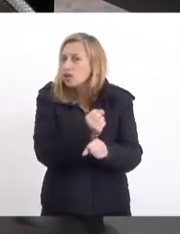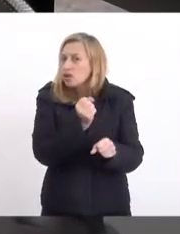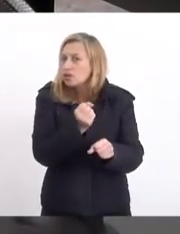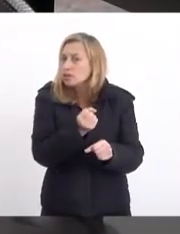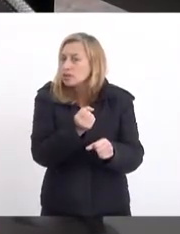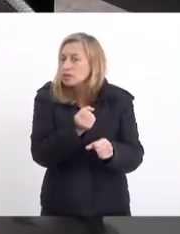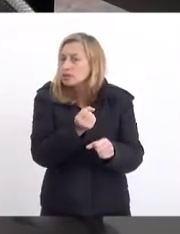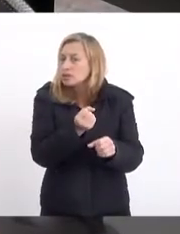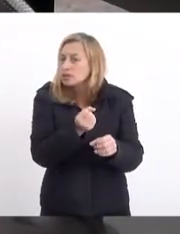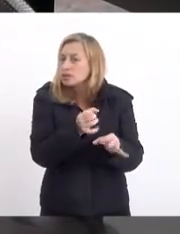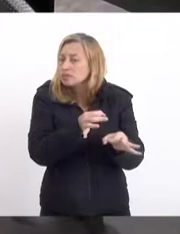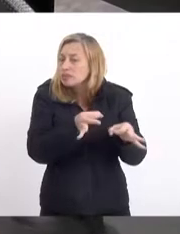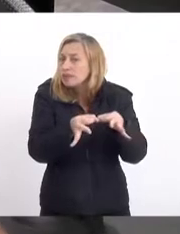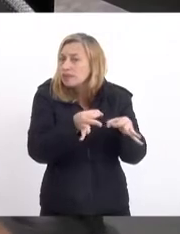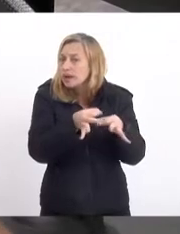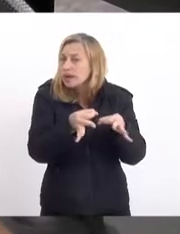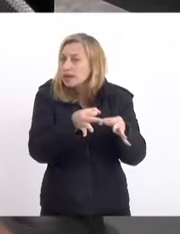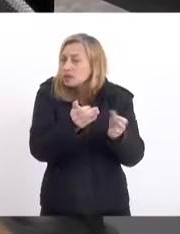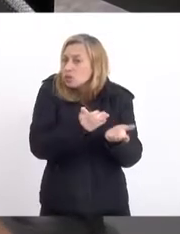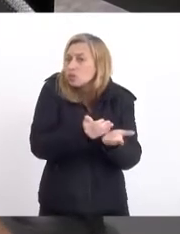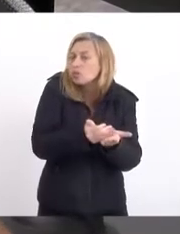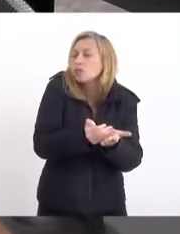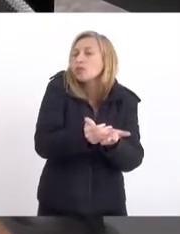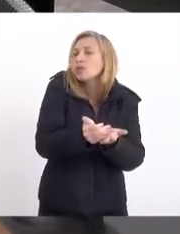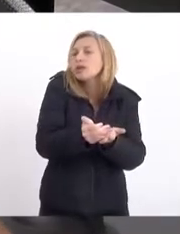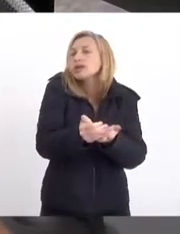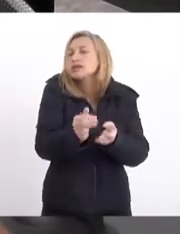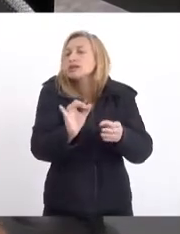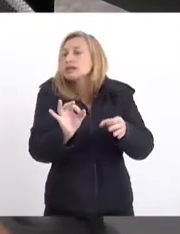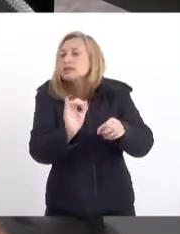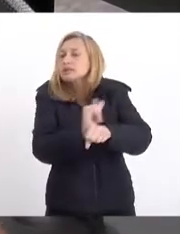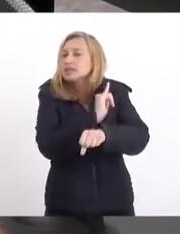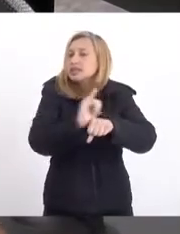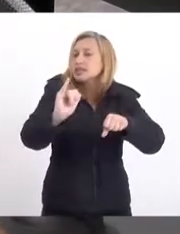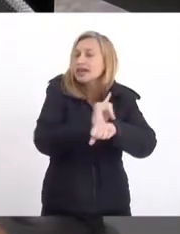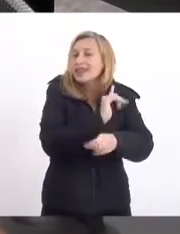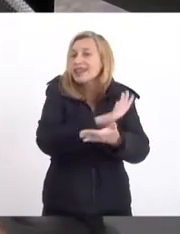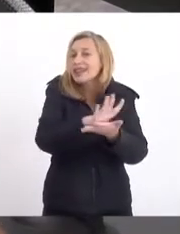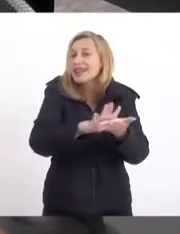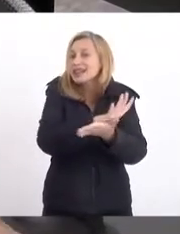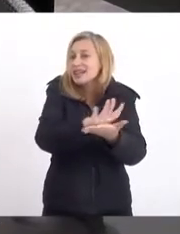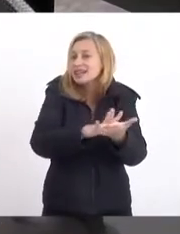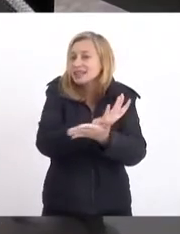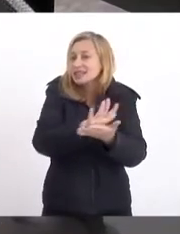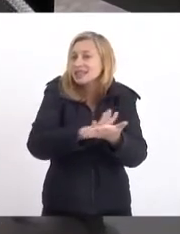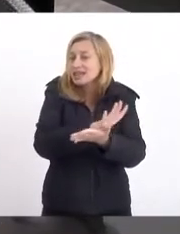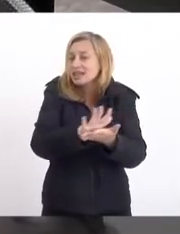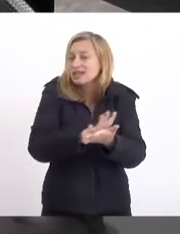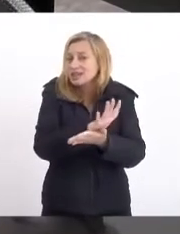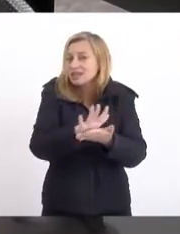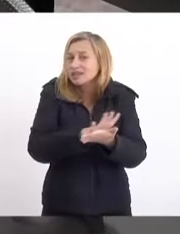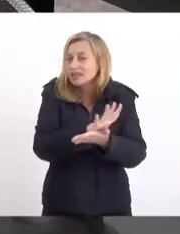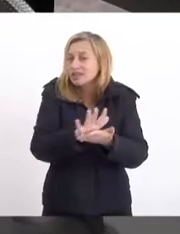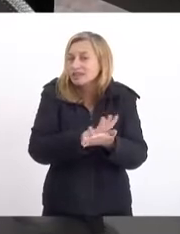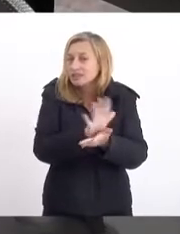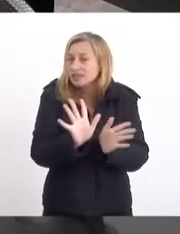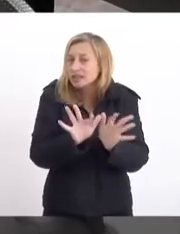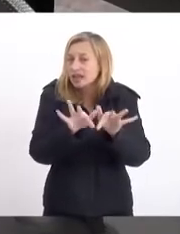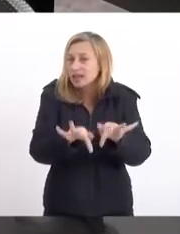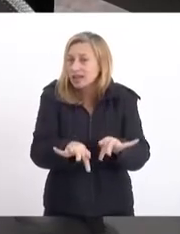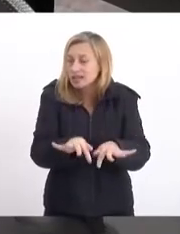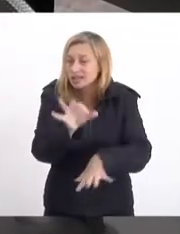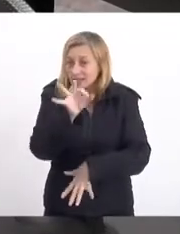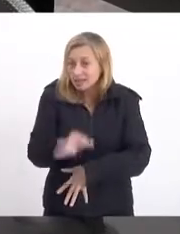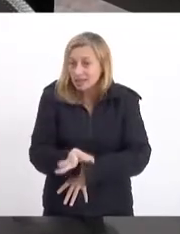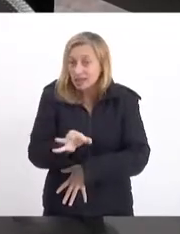previstas e, quando começam a ser planejadas, nada sai de acordo com o que foi previsto. Inclusive,